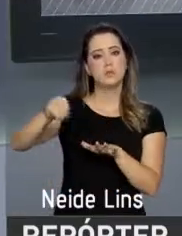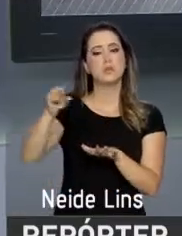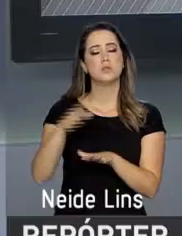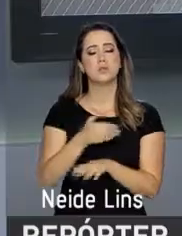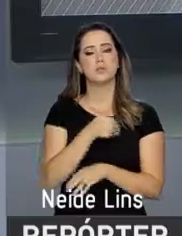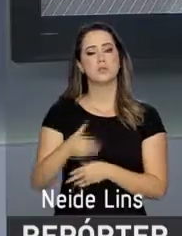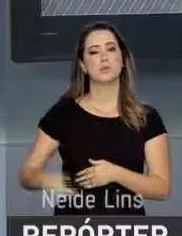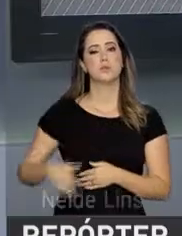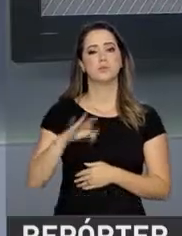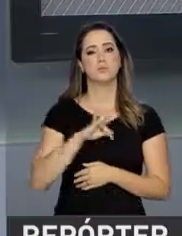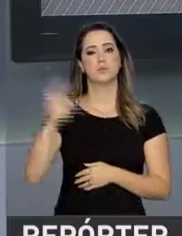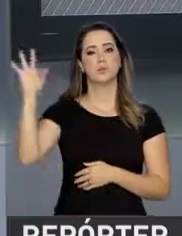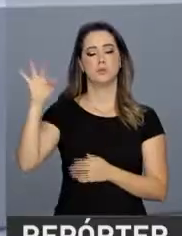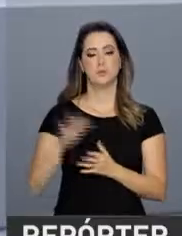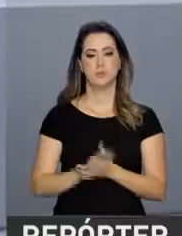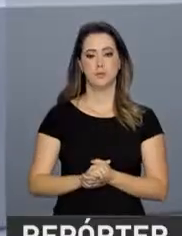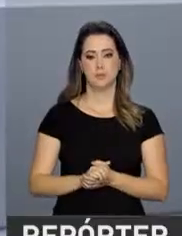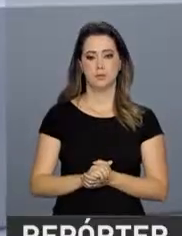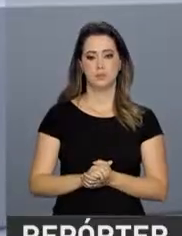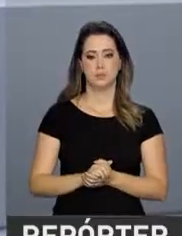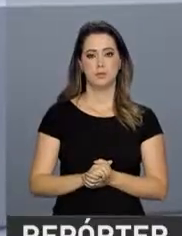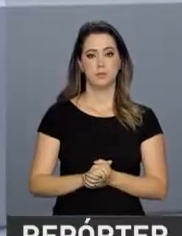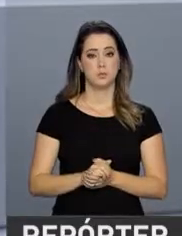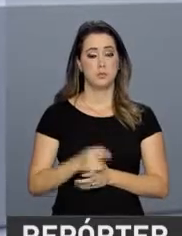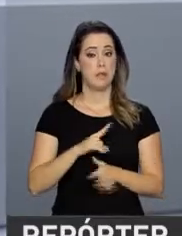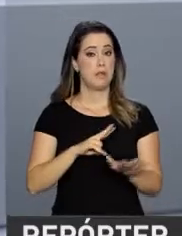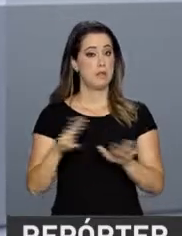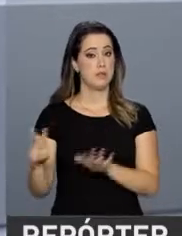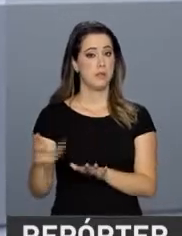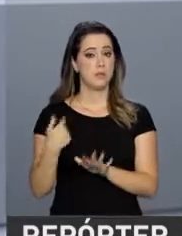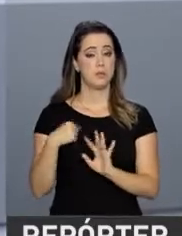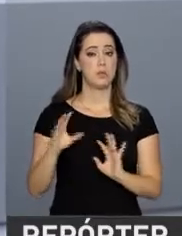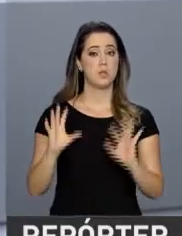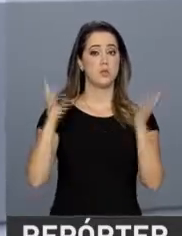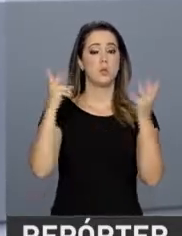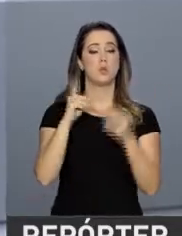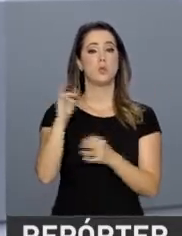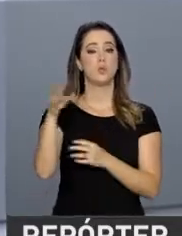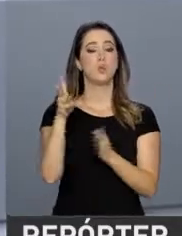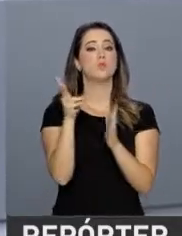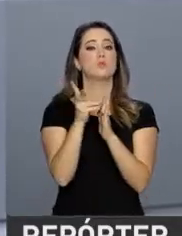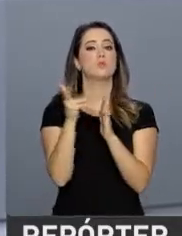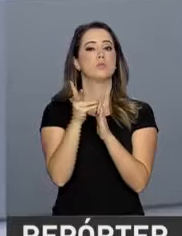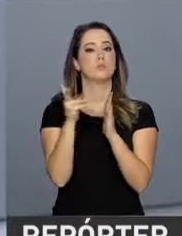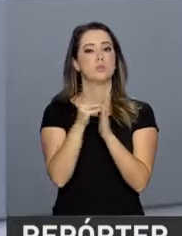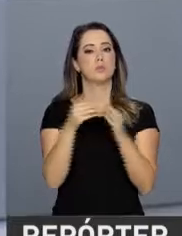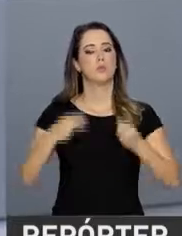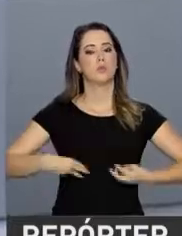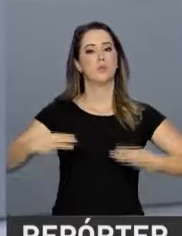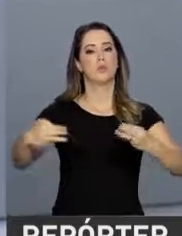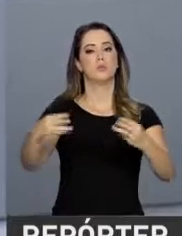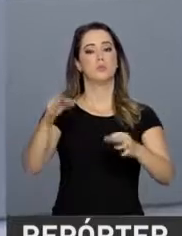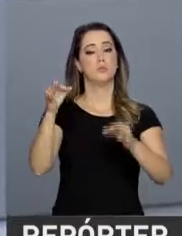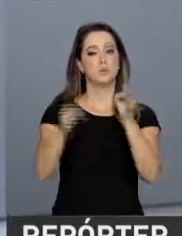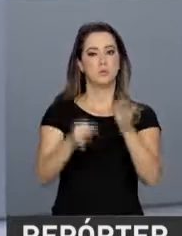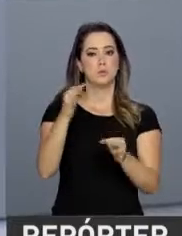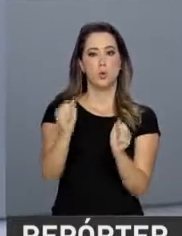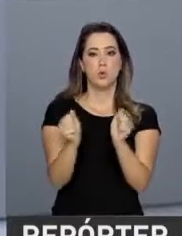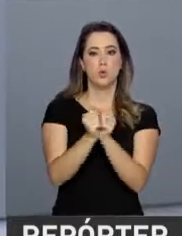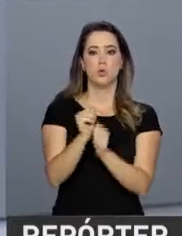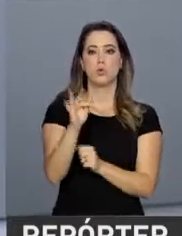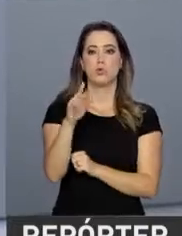notícias do governo federal na semana em que se comemora o dia do índio o ministério da justiça ea funai